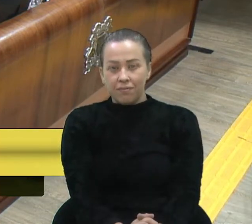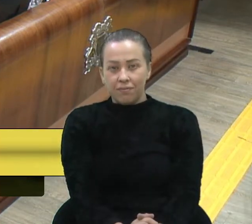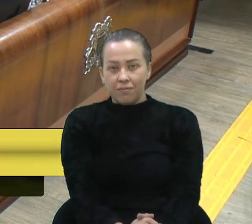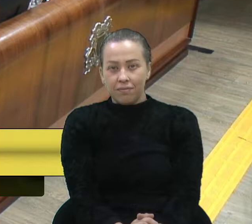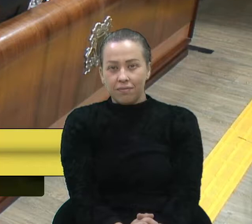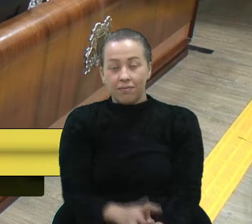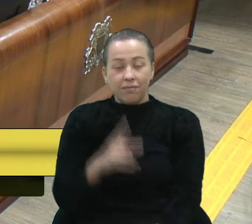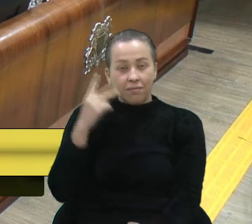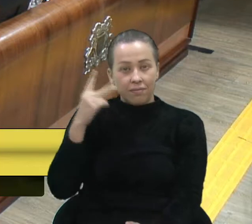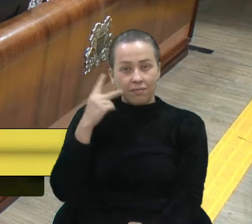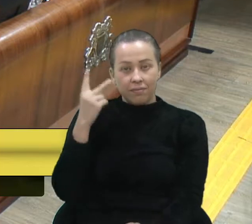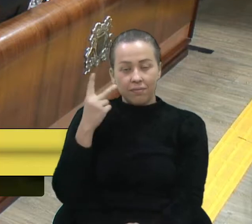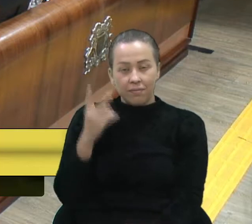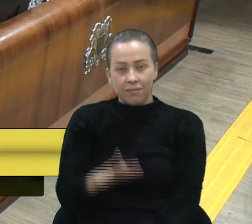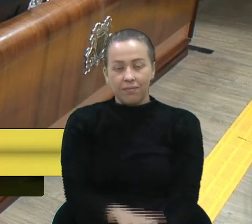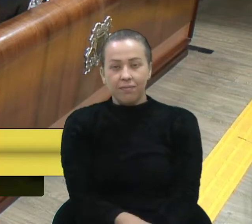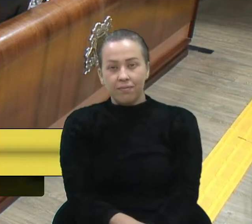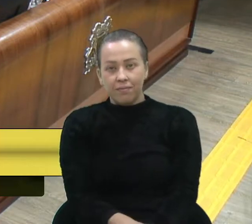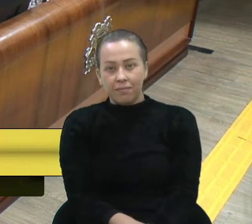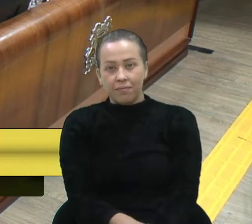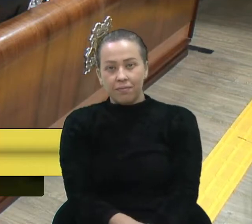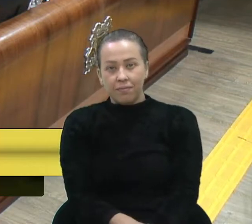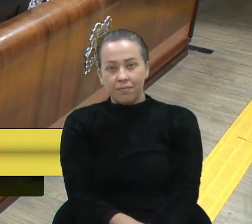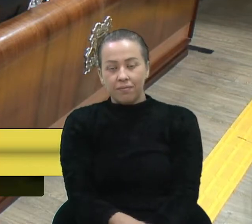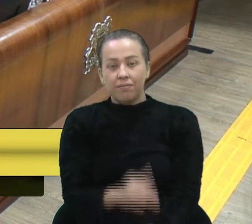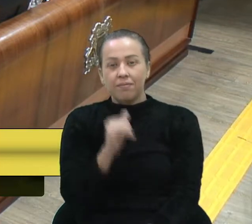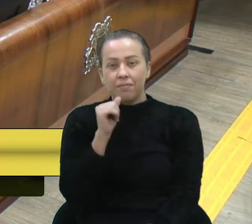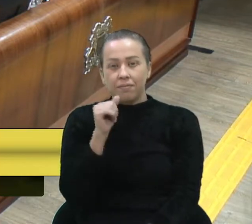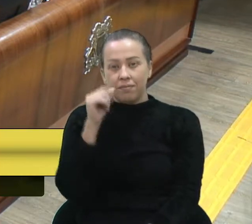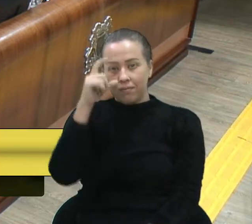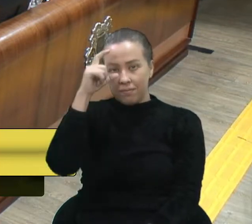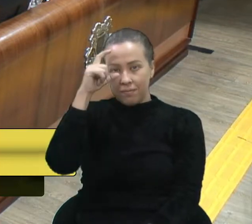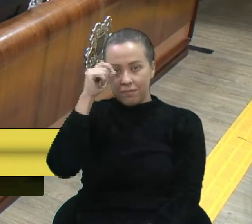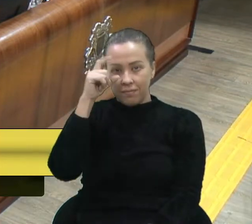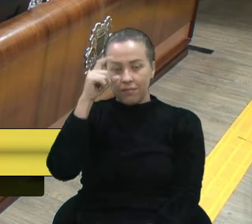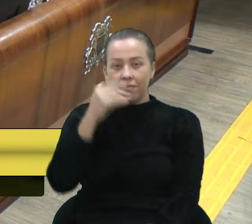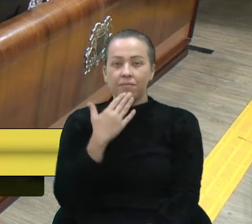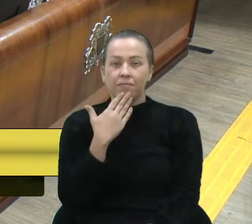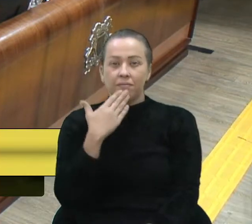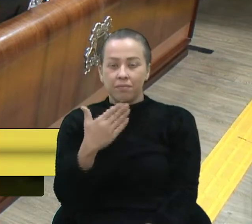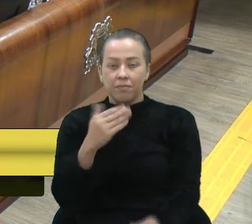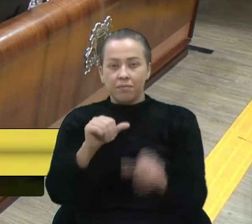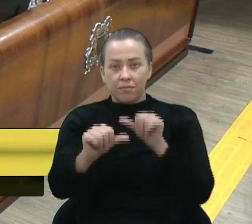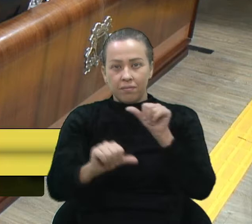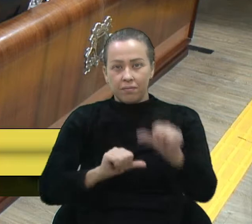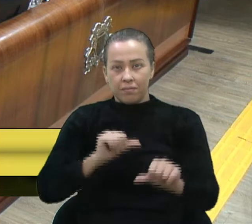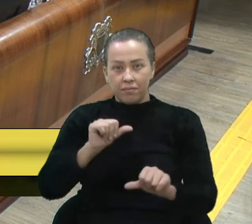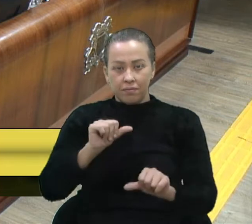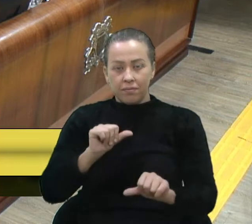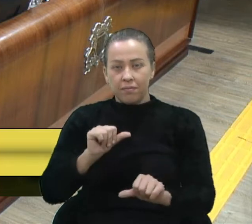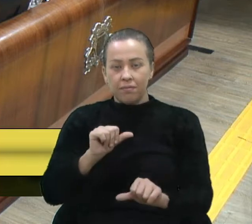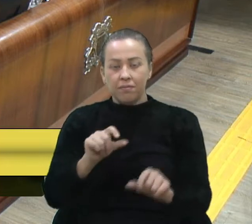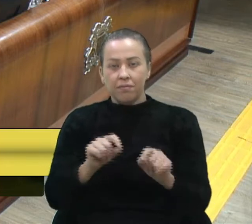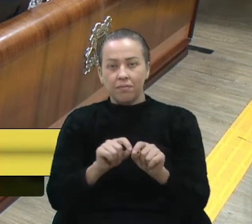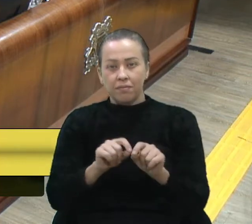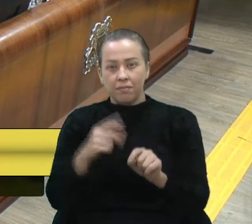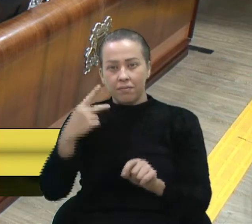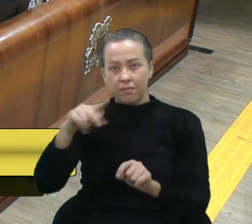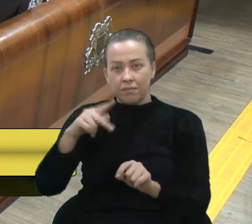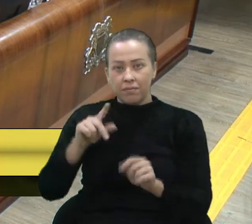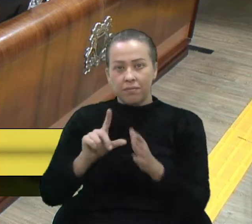O vereador Maurício Scalco pediu essa troca, né, em razão de ele fazer a fala